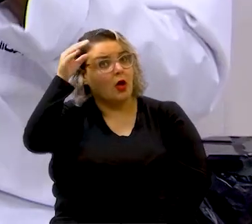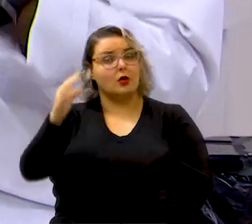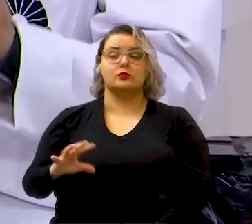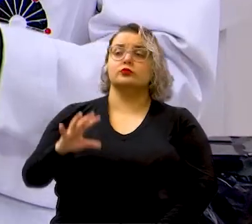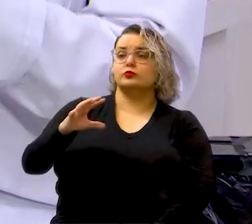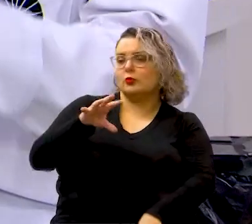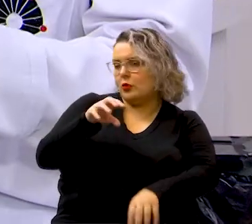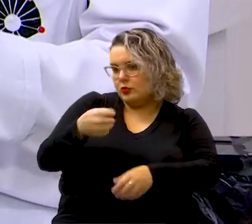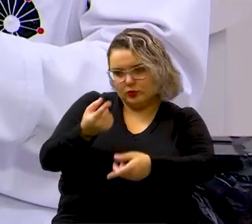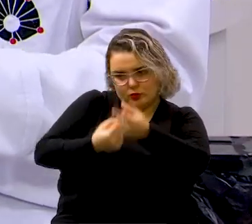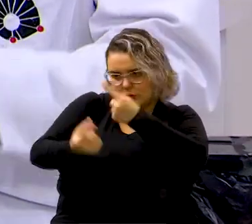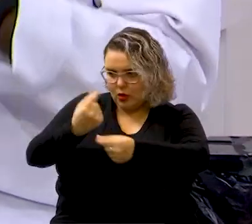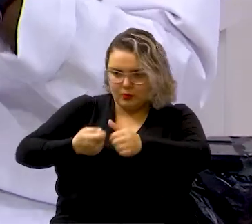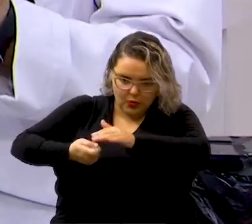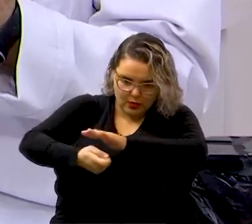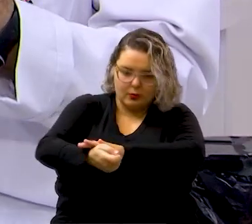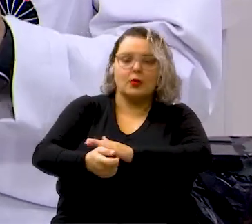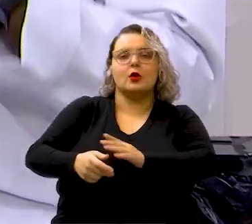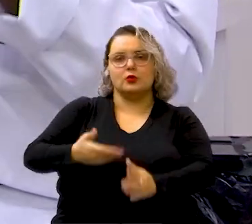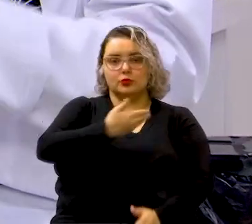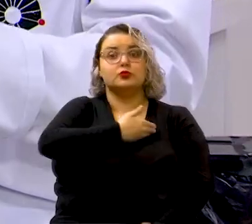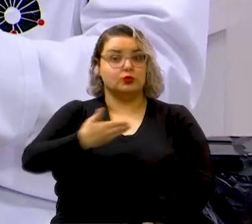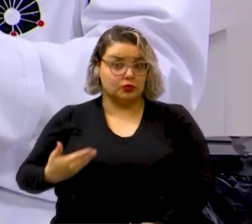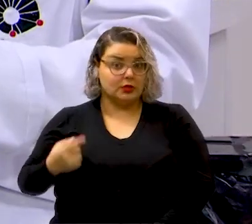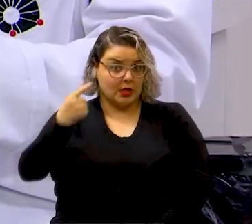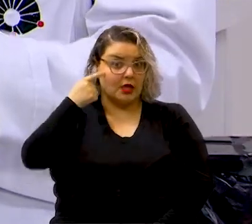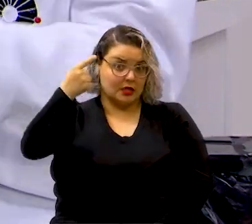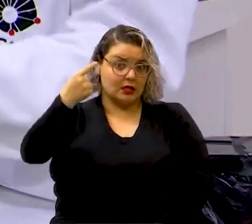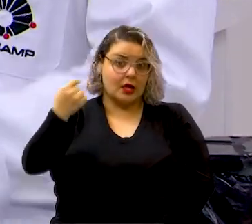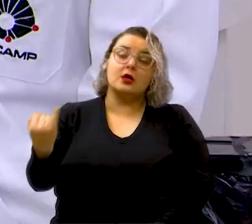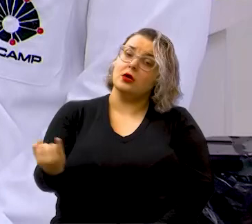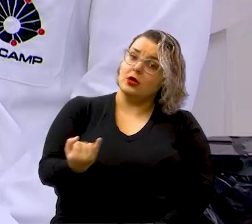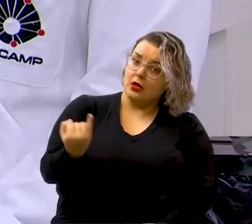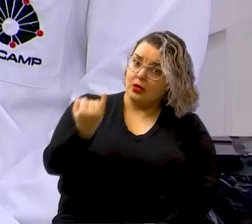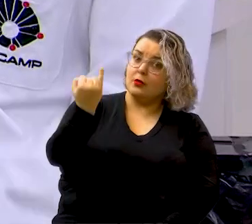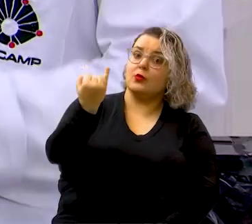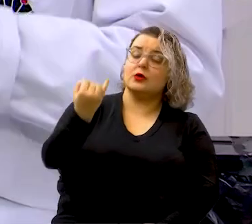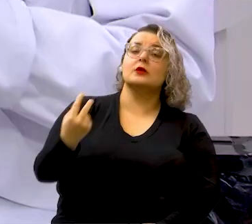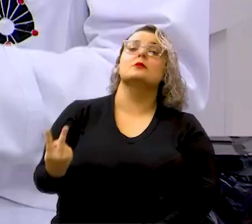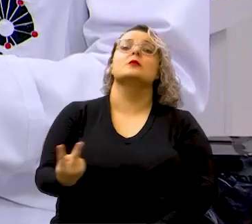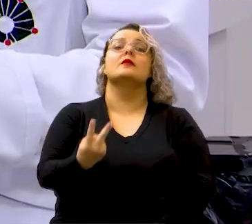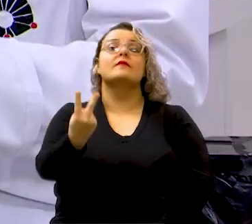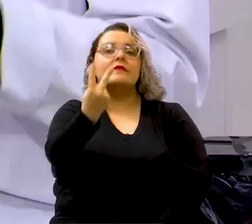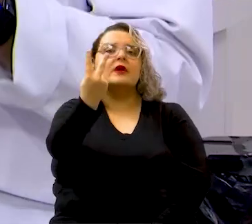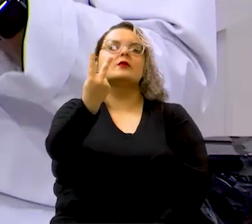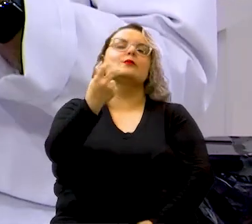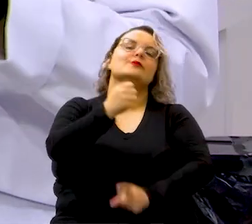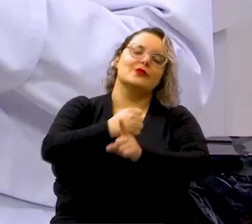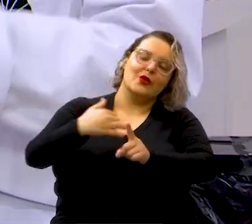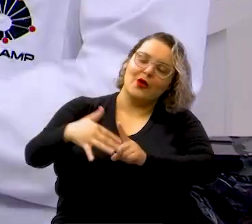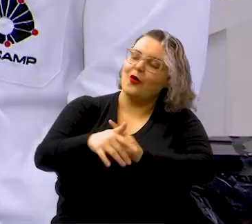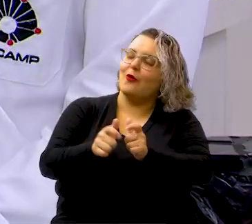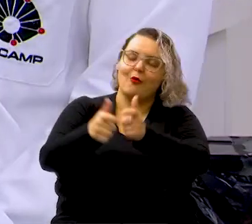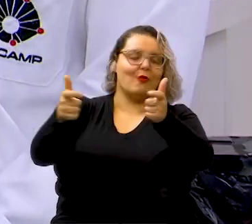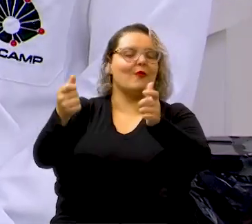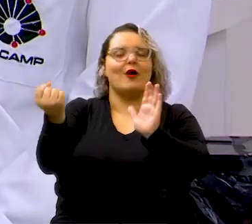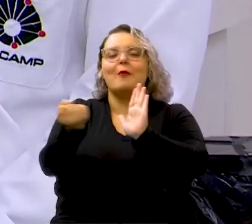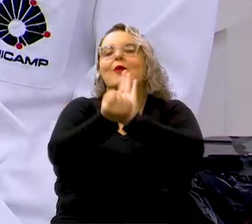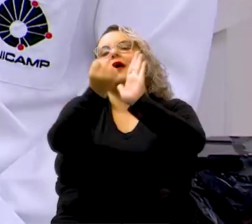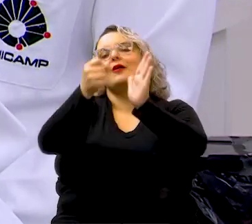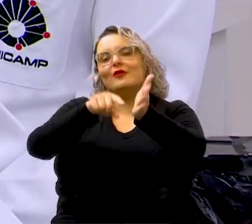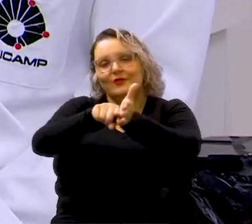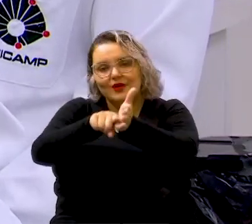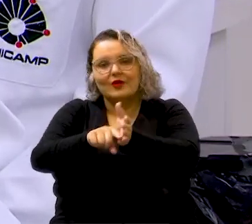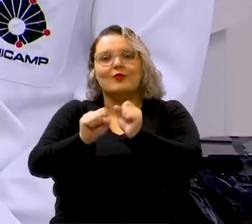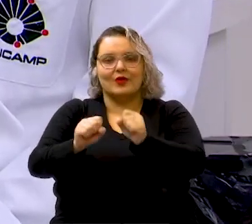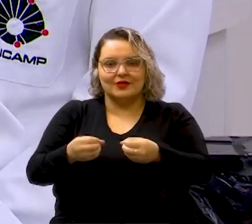os investimentos públicos, né, transformar ideias em valor para a sociedade. Acho que esse é o maior legado que o pesquisador pode deixar. E